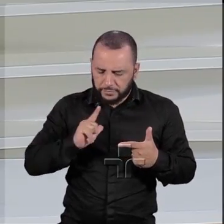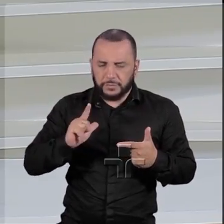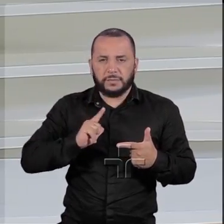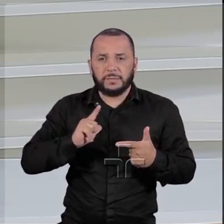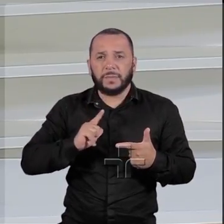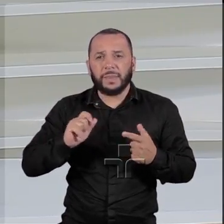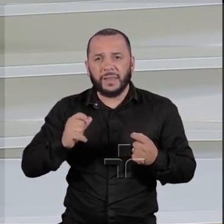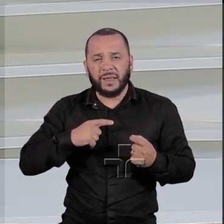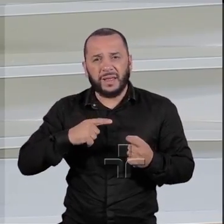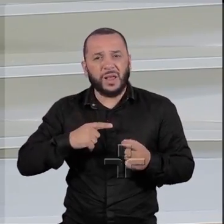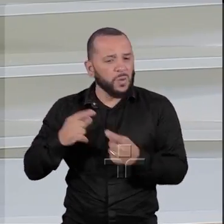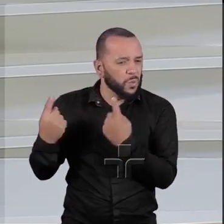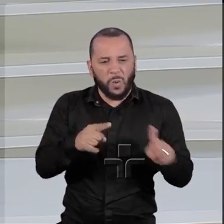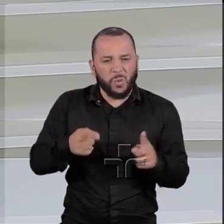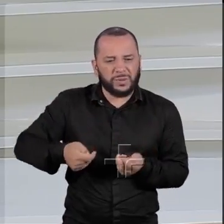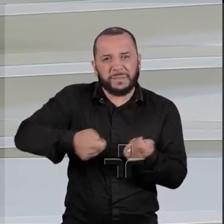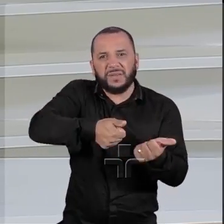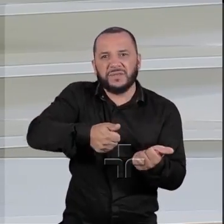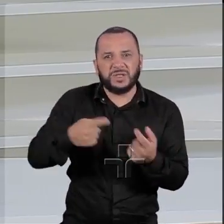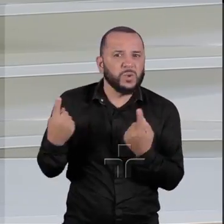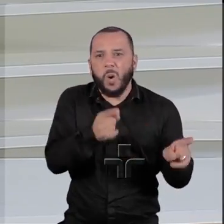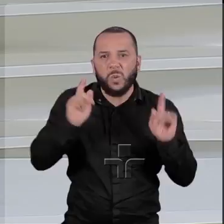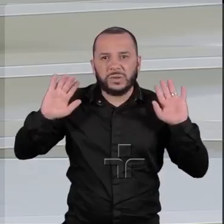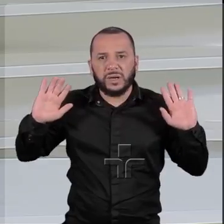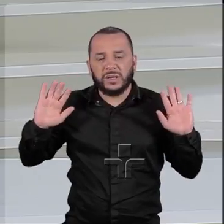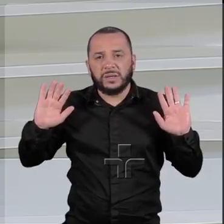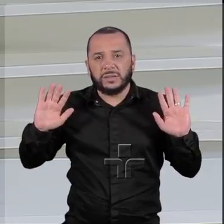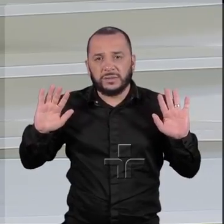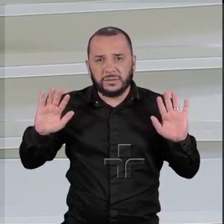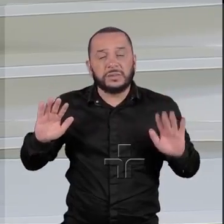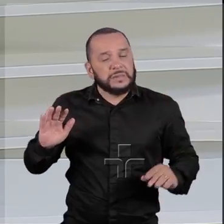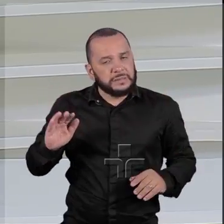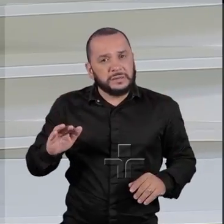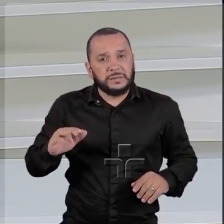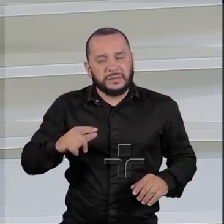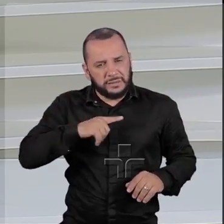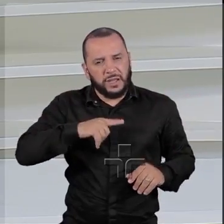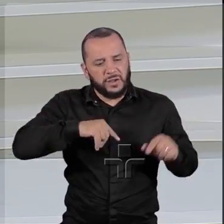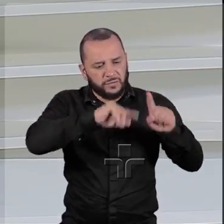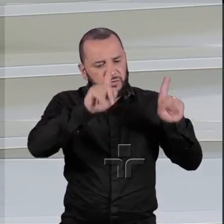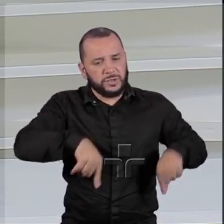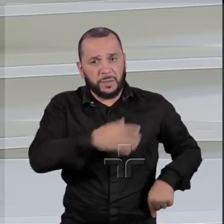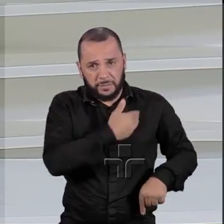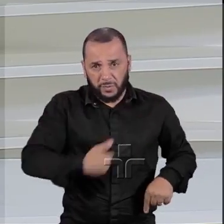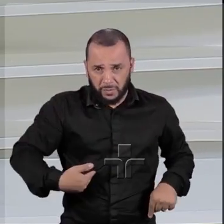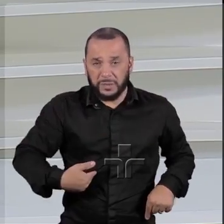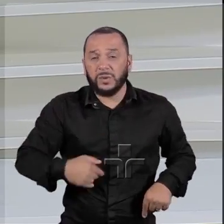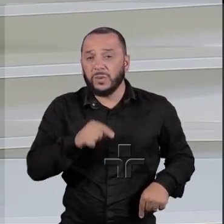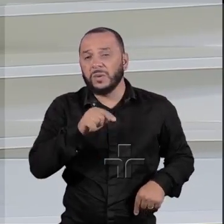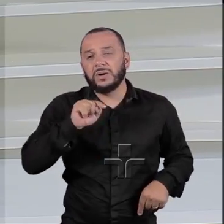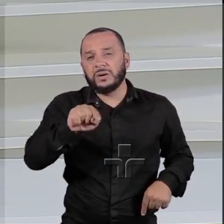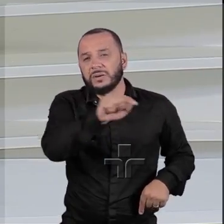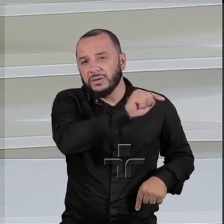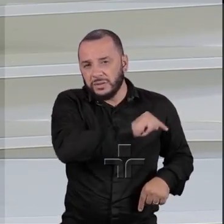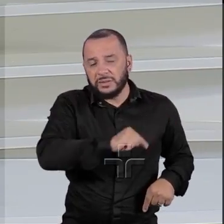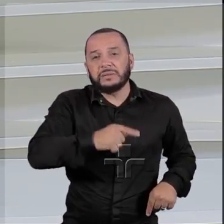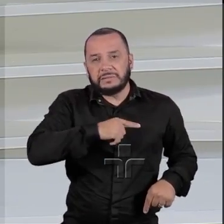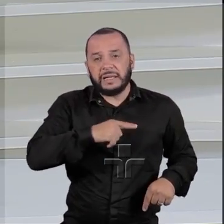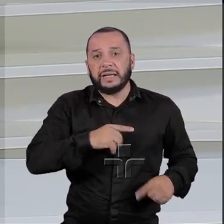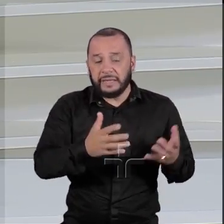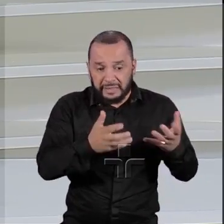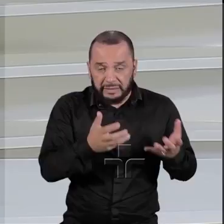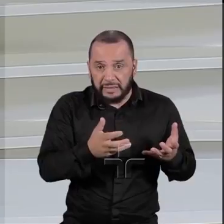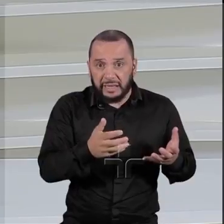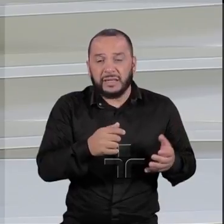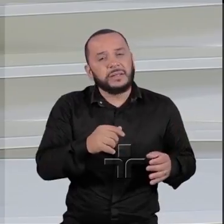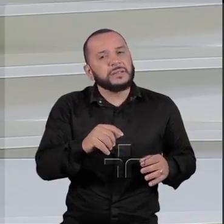aos privilégios. Certamente, o ônus sobre servidor público dessa proposta é muito maior do que o